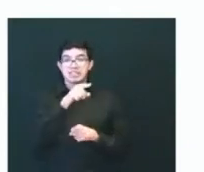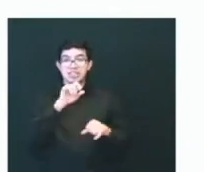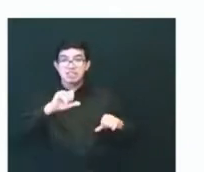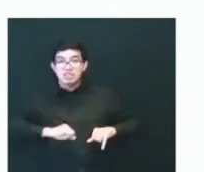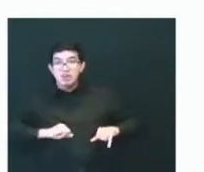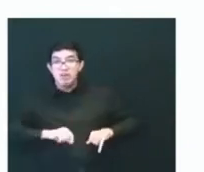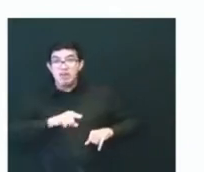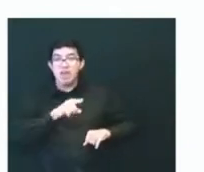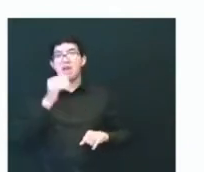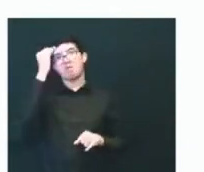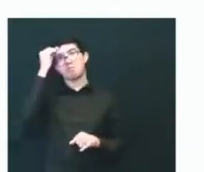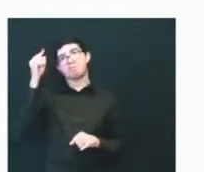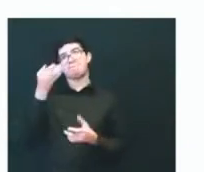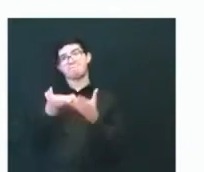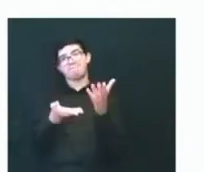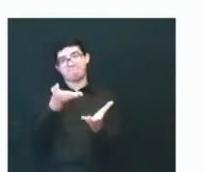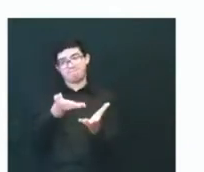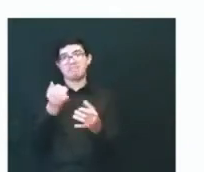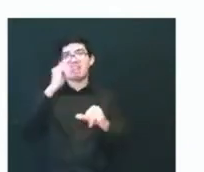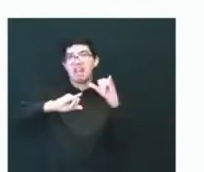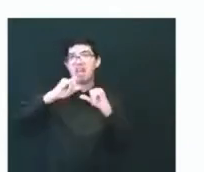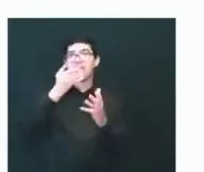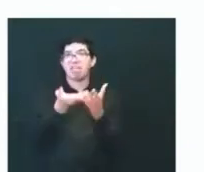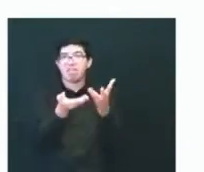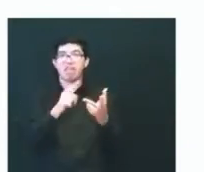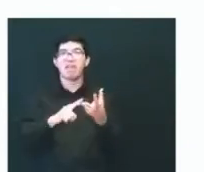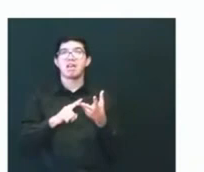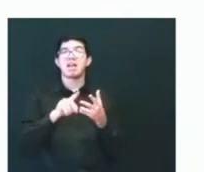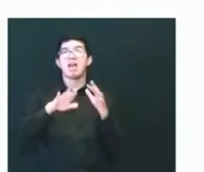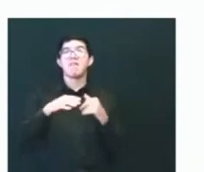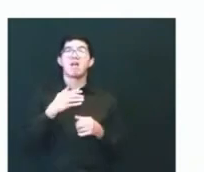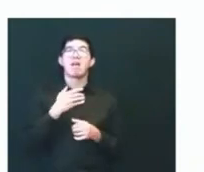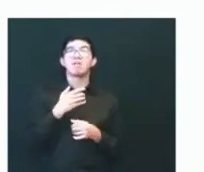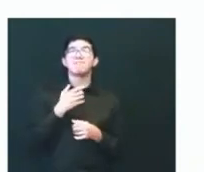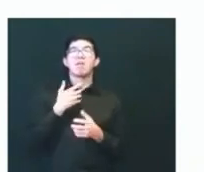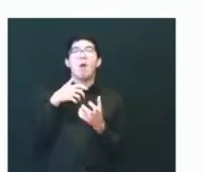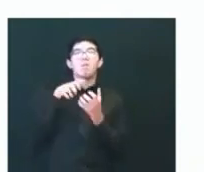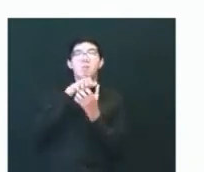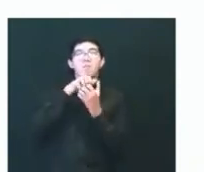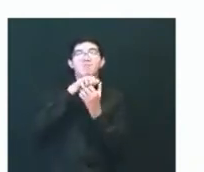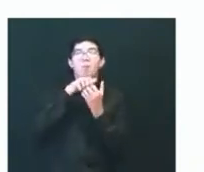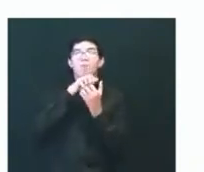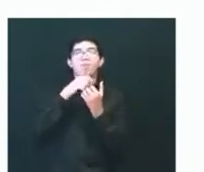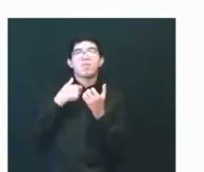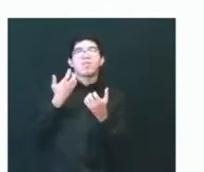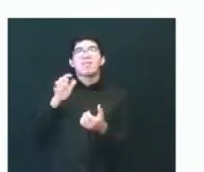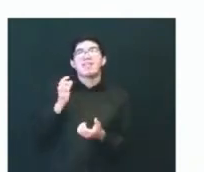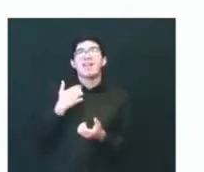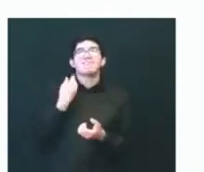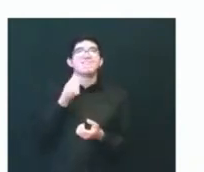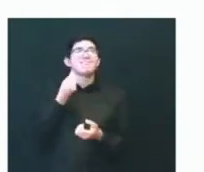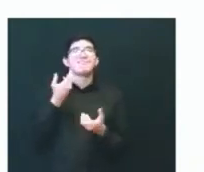isso porque é uma dificuldade mesmo de deglutir pela própria doença. Então, eu vou tentar ajudá-lo,